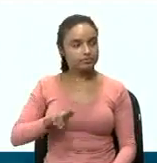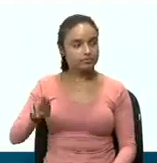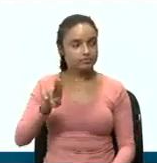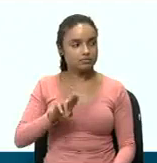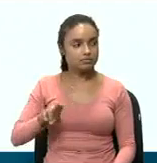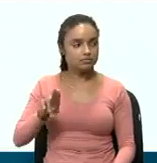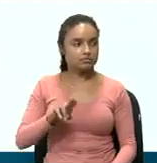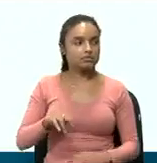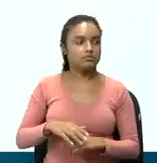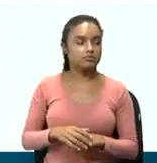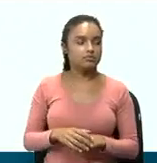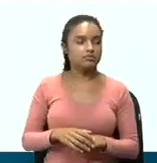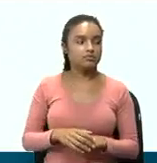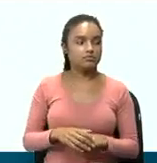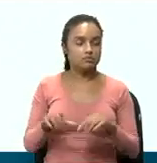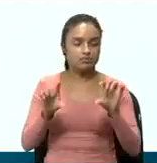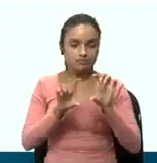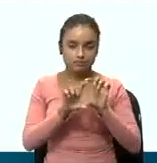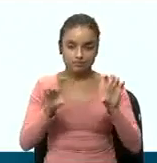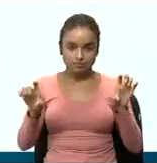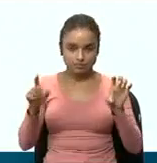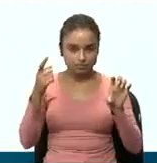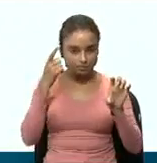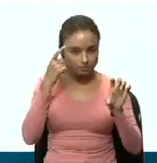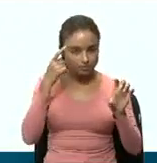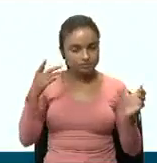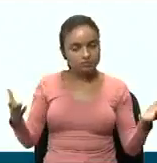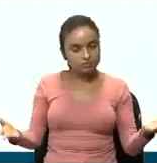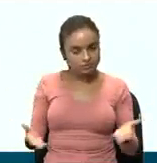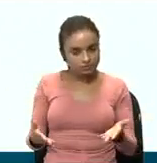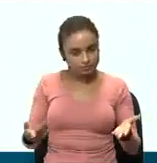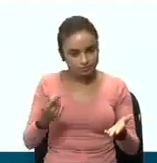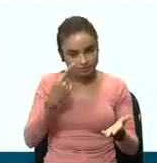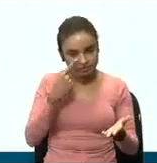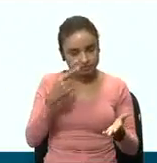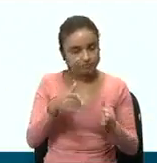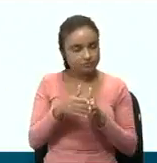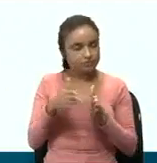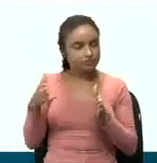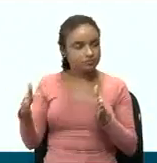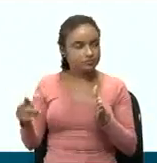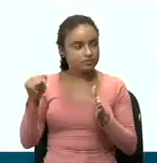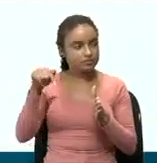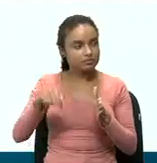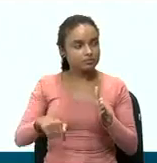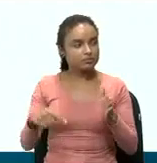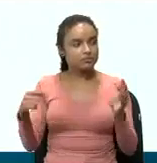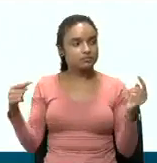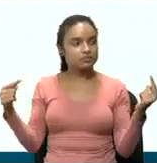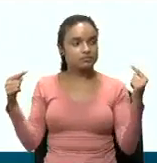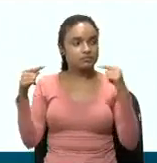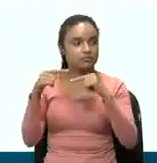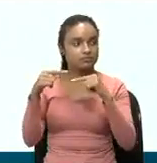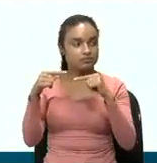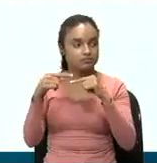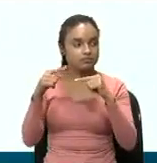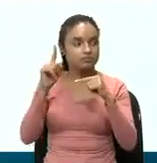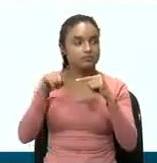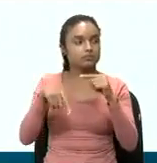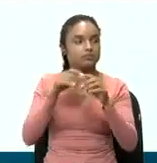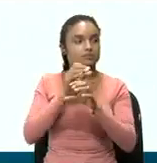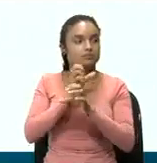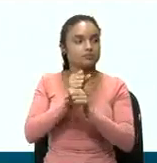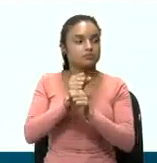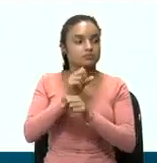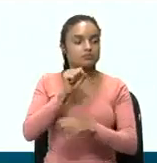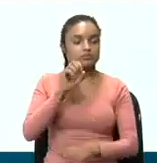escrever dessa forma como que você está verificando agora. Então, eu tenho que isso aqui é igual o